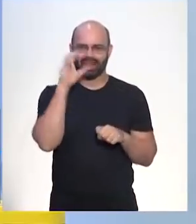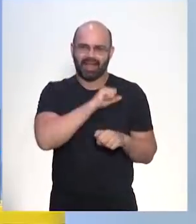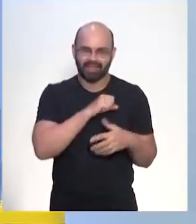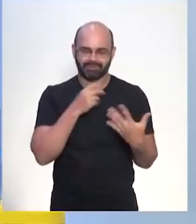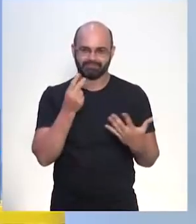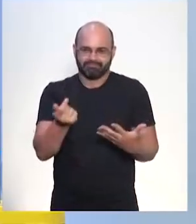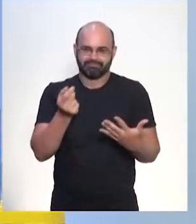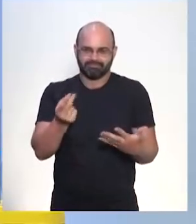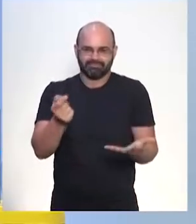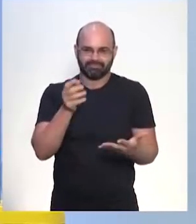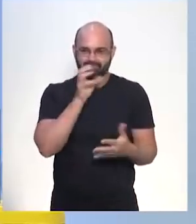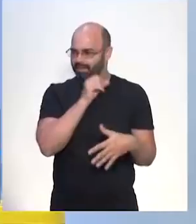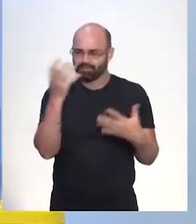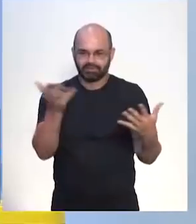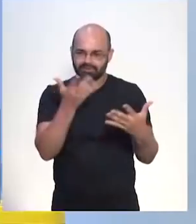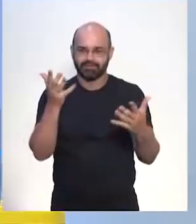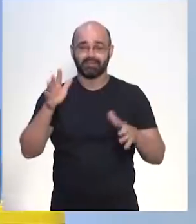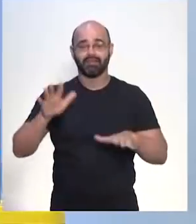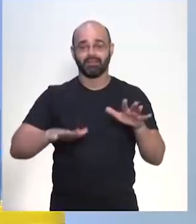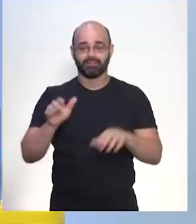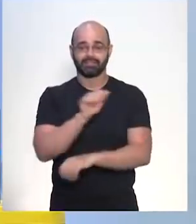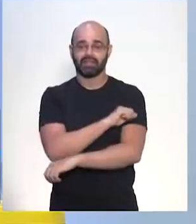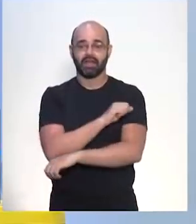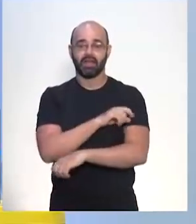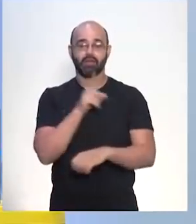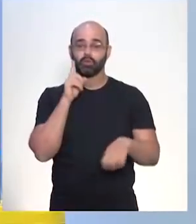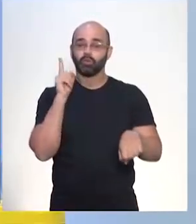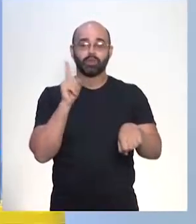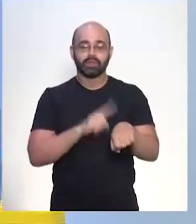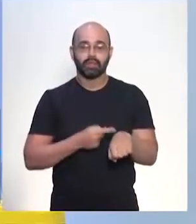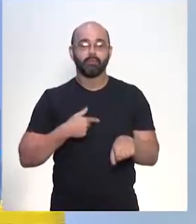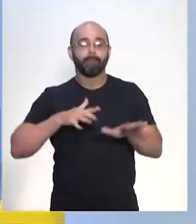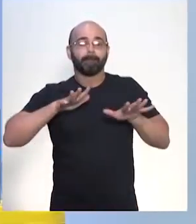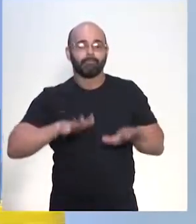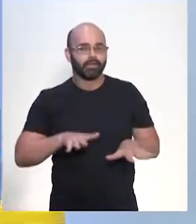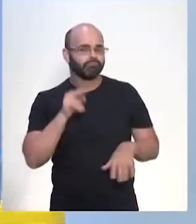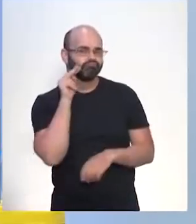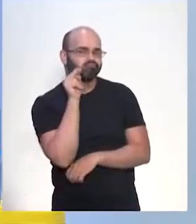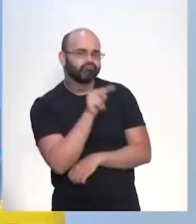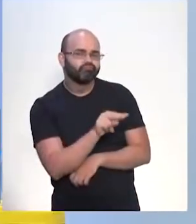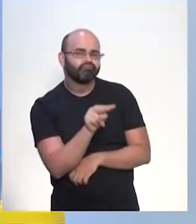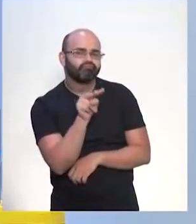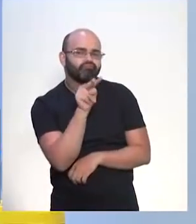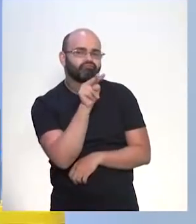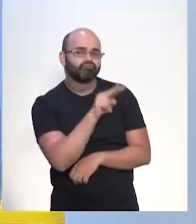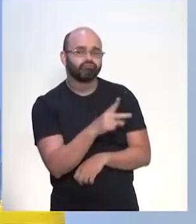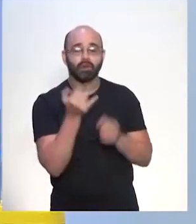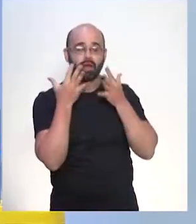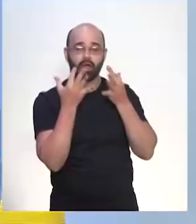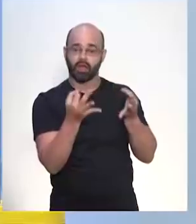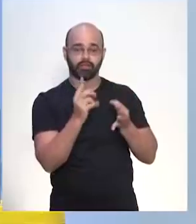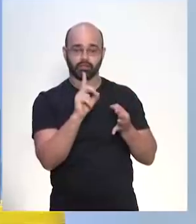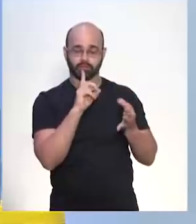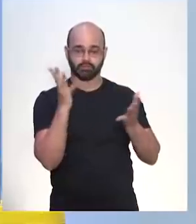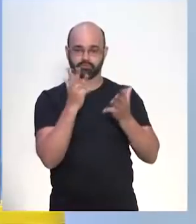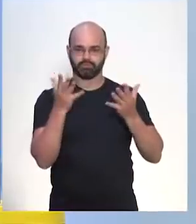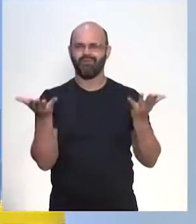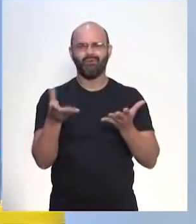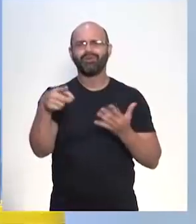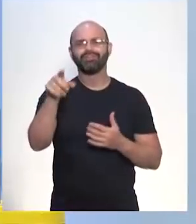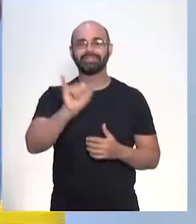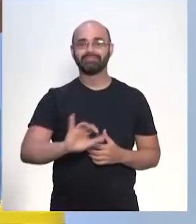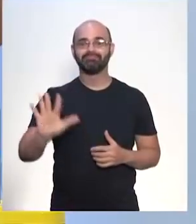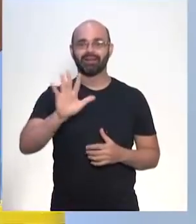vezes os alunos têm dificuldades de observar uma imagem. Nós temos dificuldade, porque a gente vê tanta coisa. Para ver quantas imagens você viu hoje